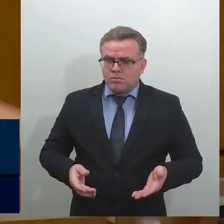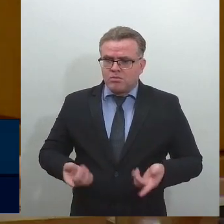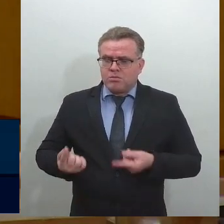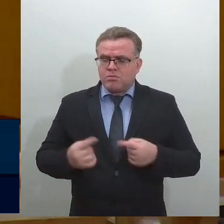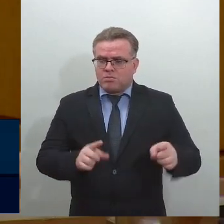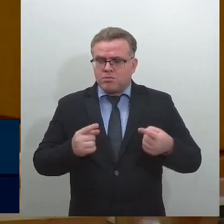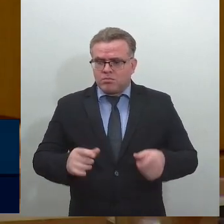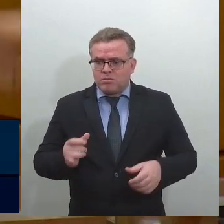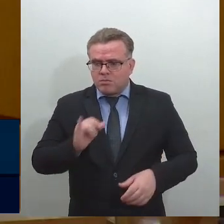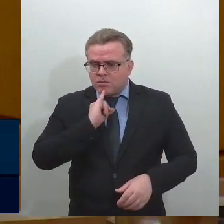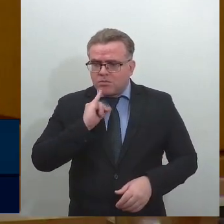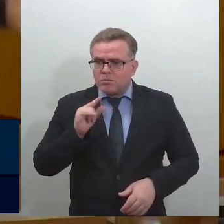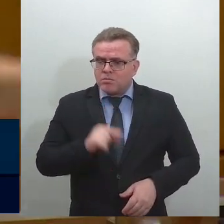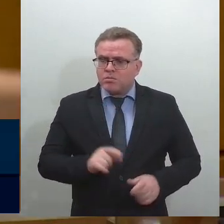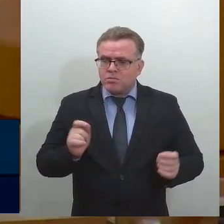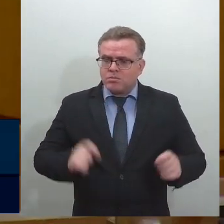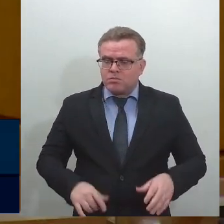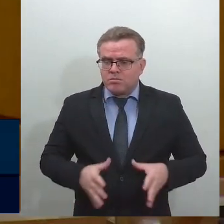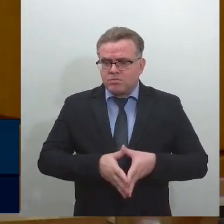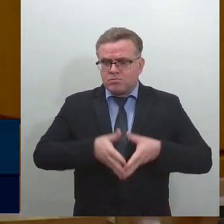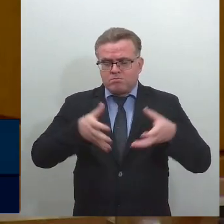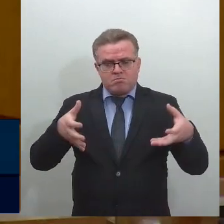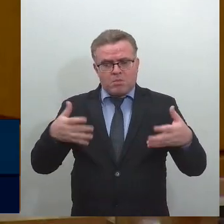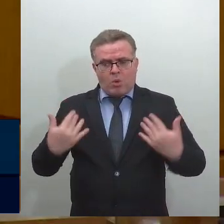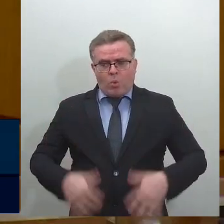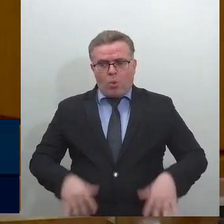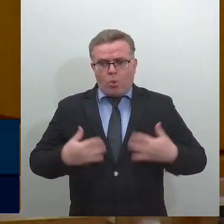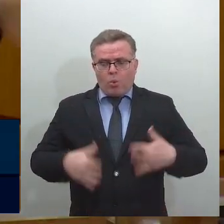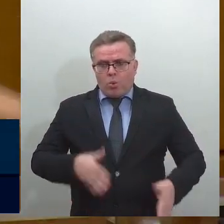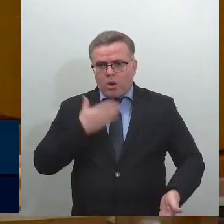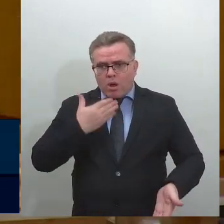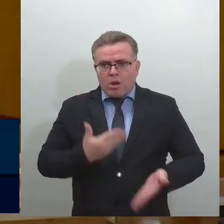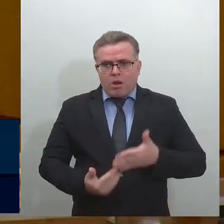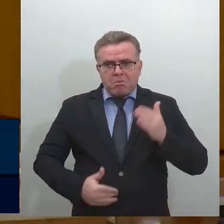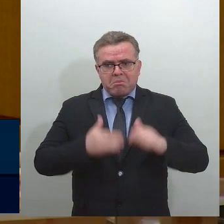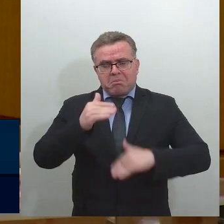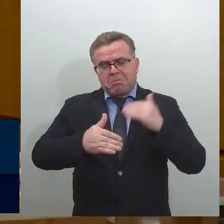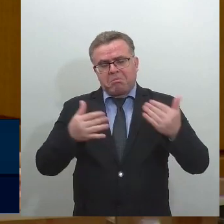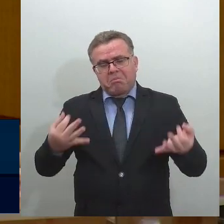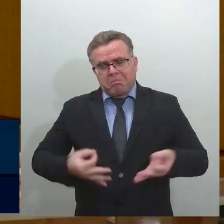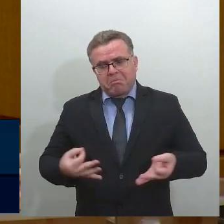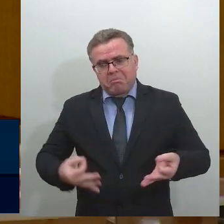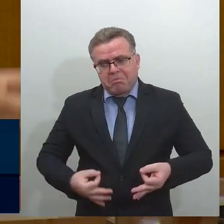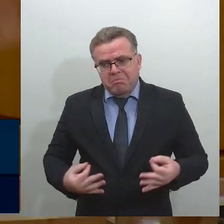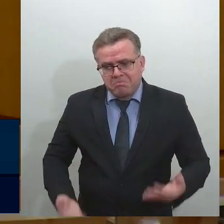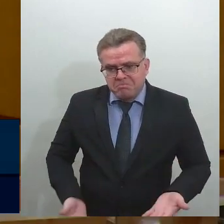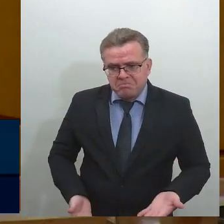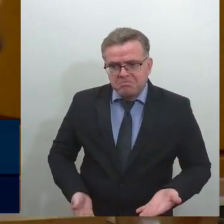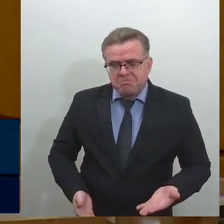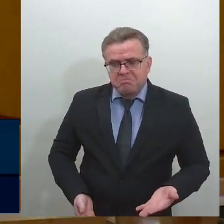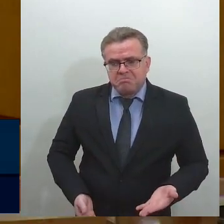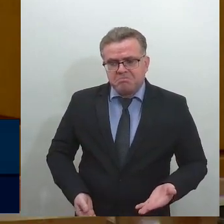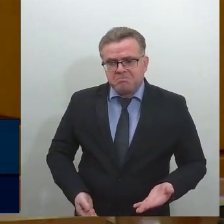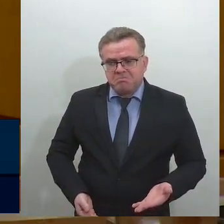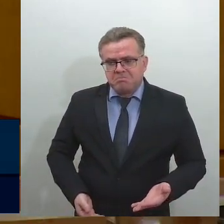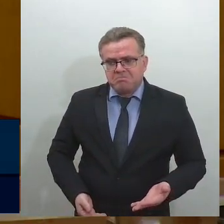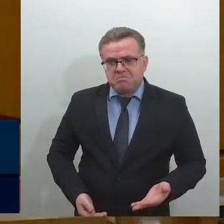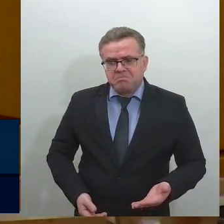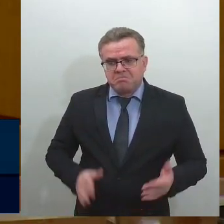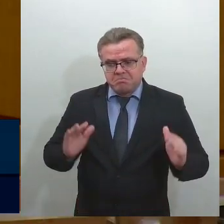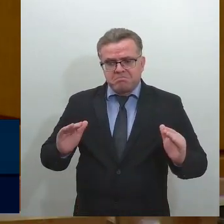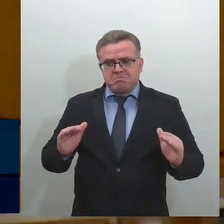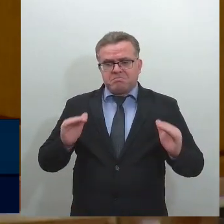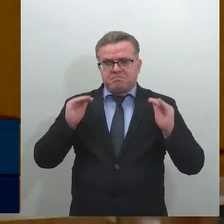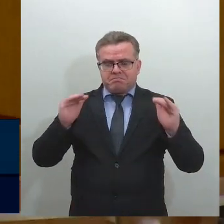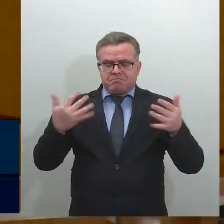grande. Itabaiana que cresceu. Itabaiana que voou. Itabaiana que disse a todo o estado de Sergipe de cabeça